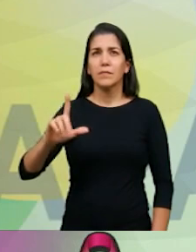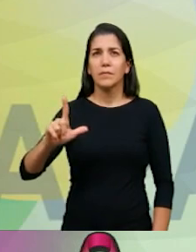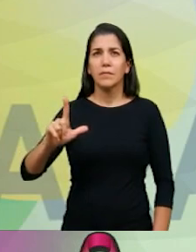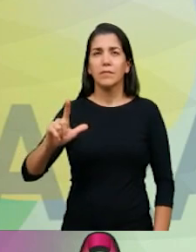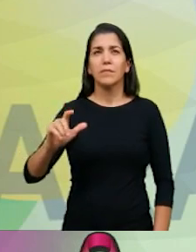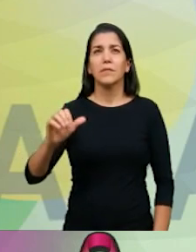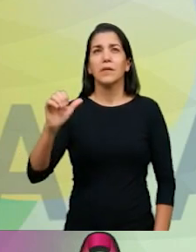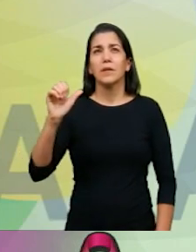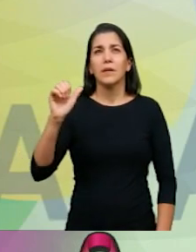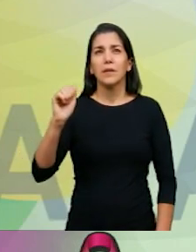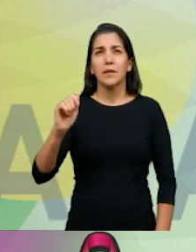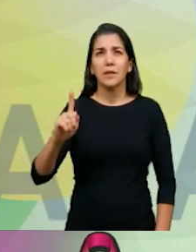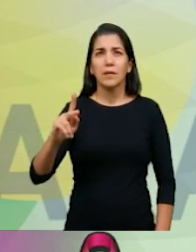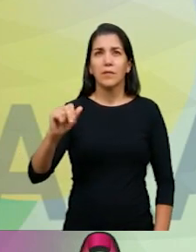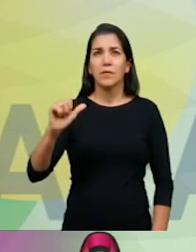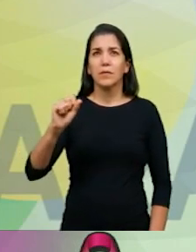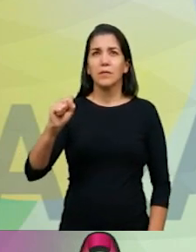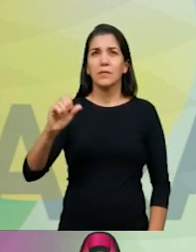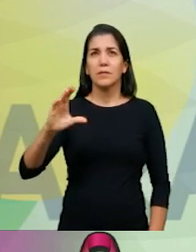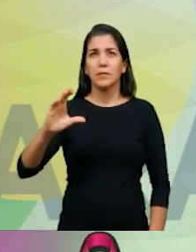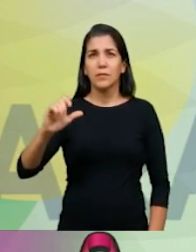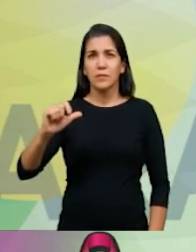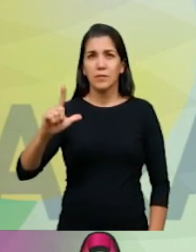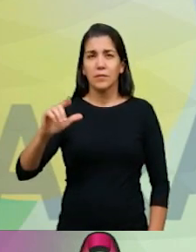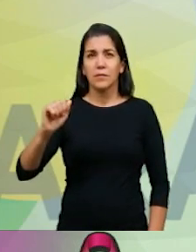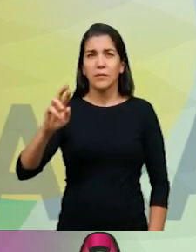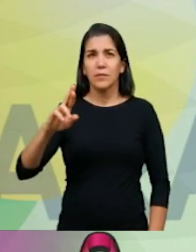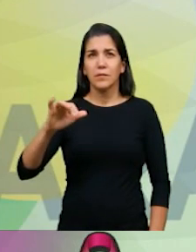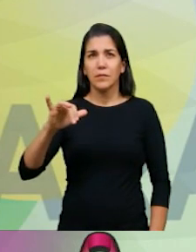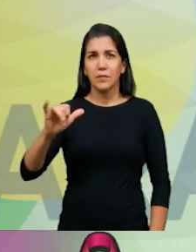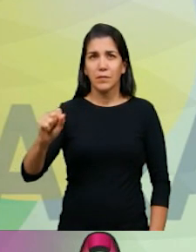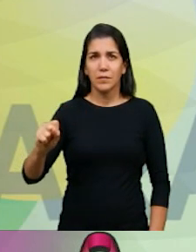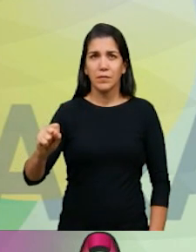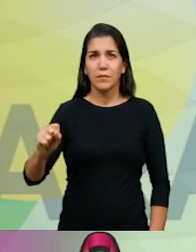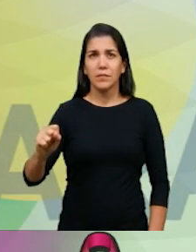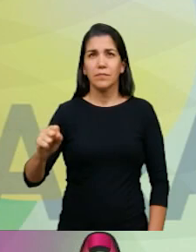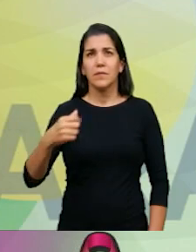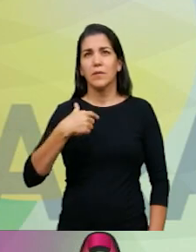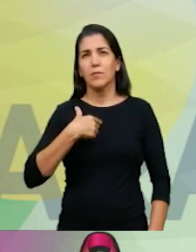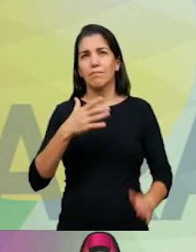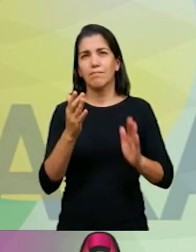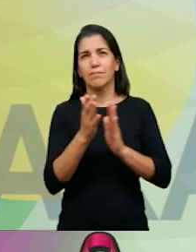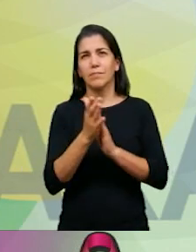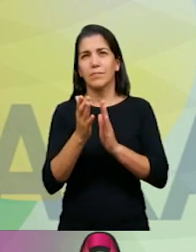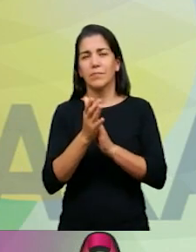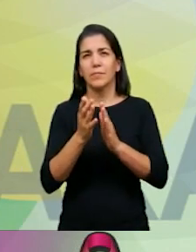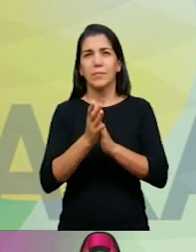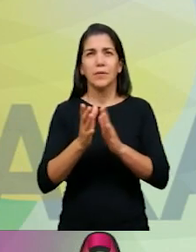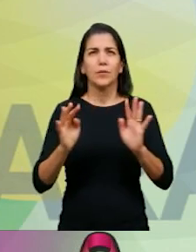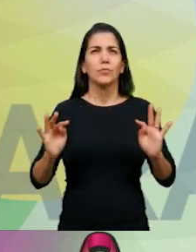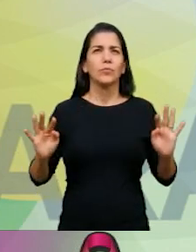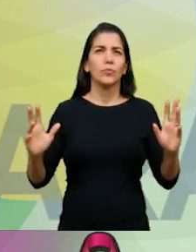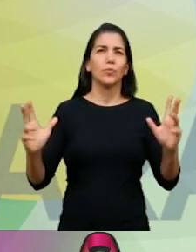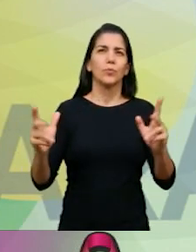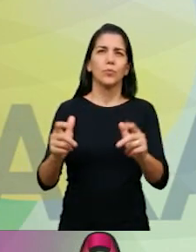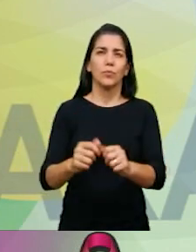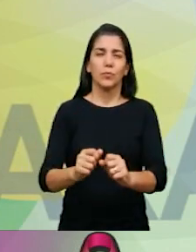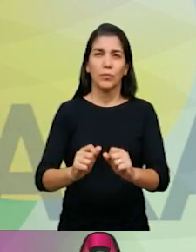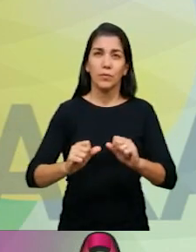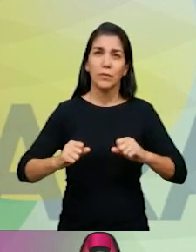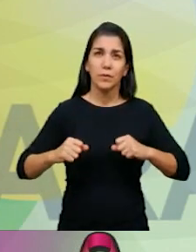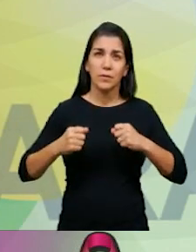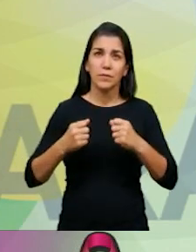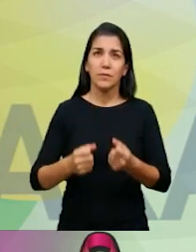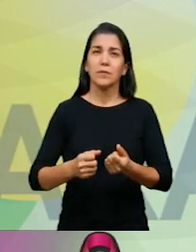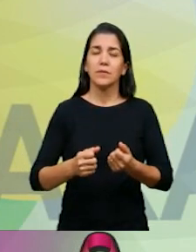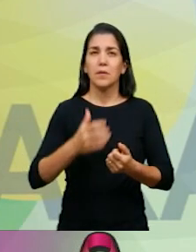Águas Claras, que são, inclusive, essas fotos que estão passando. Eu, mais uma vez, parabenizo todo o esforço feito pelos moradores do